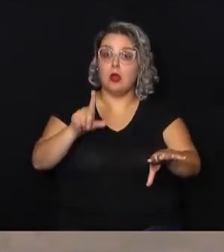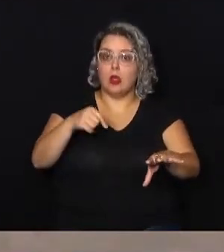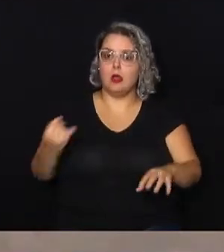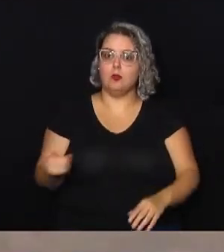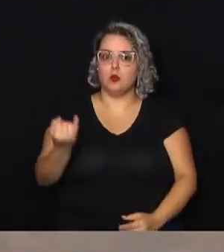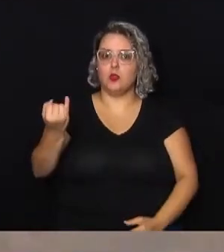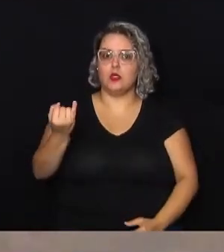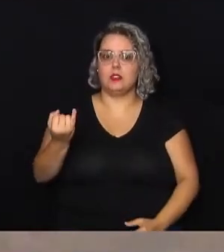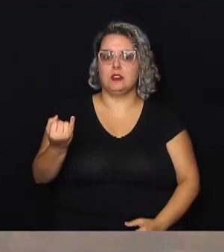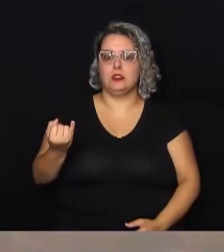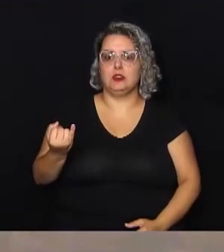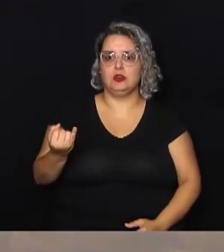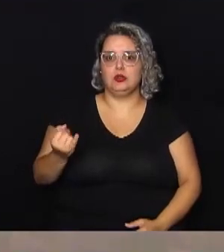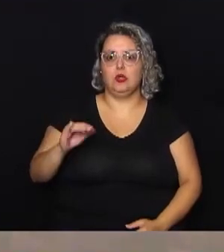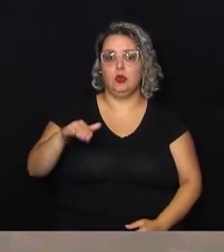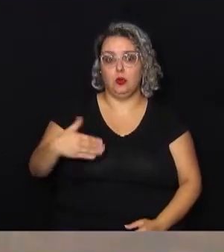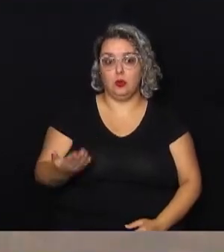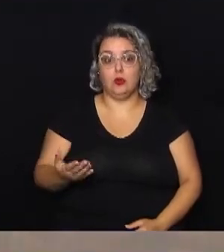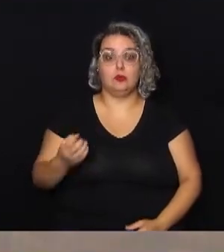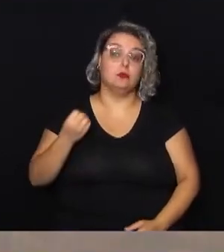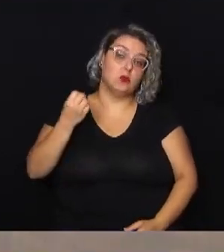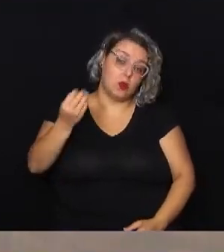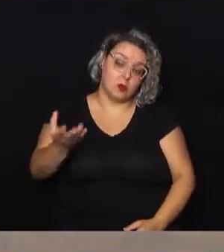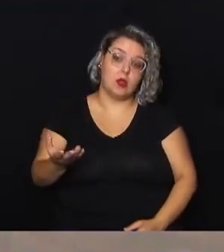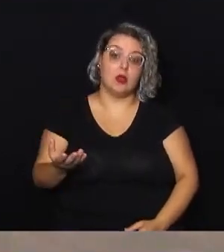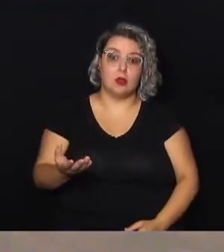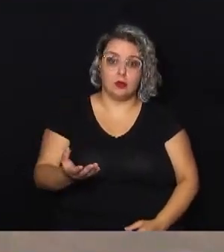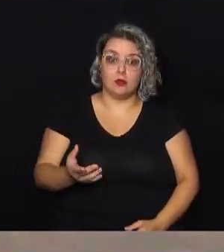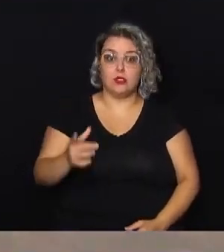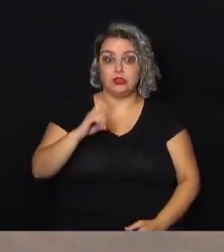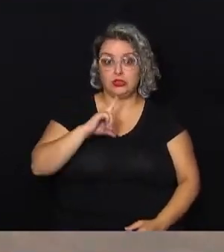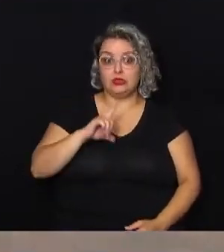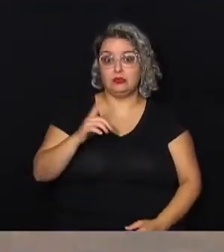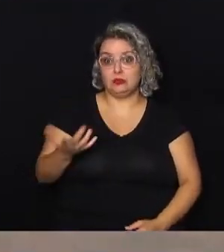que, eventualmente, numa viagem aí, ele pegar um